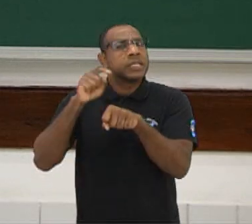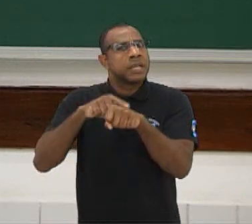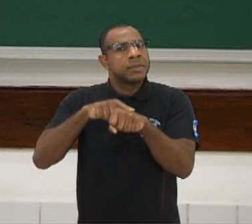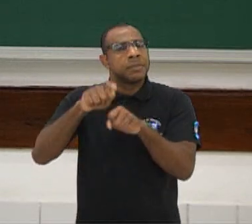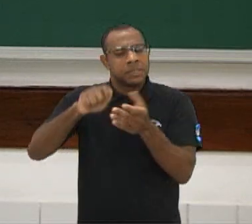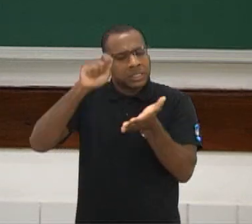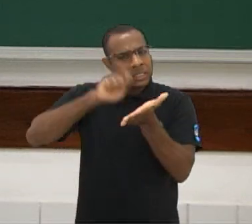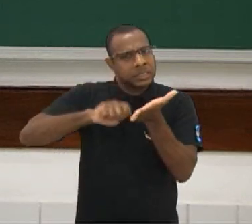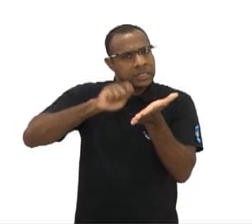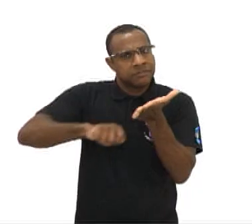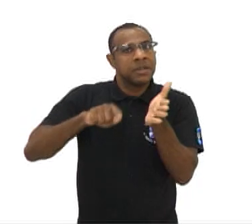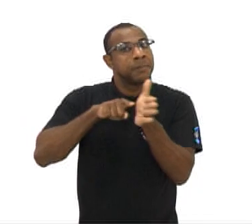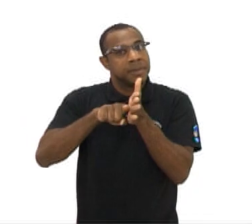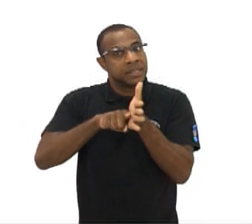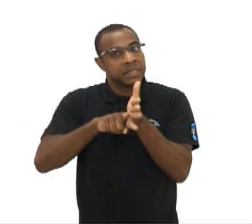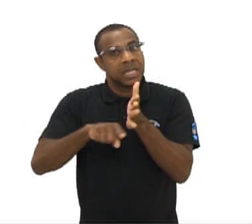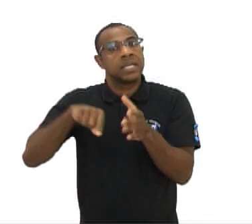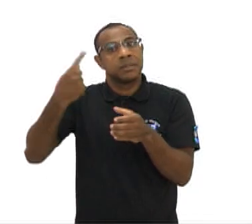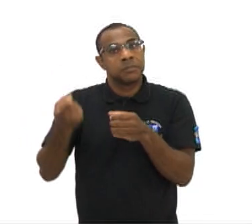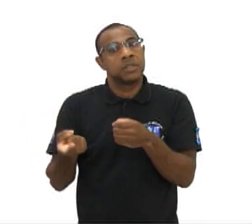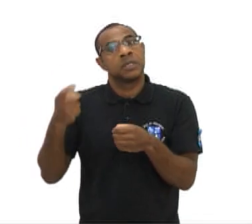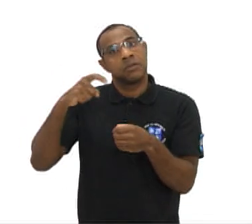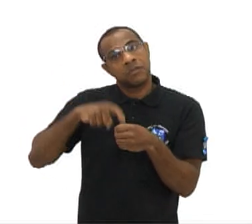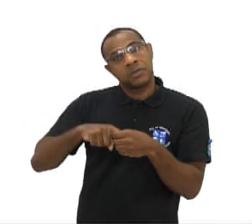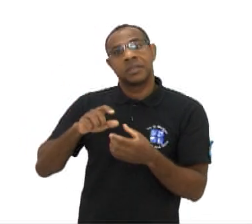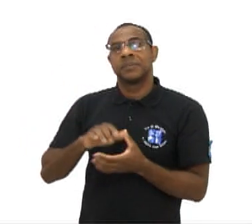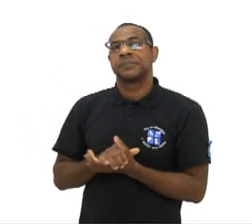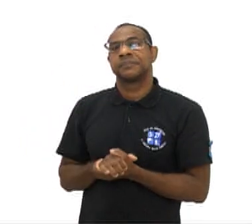seu caderno e eu volto já.